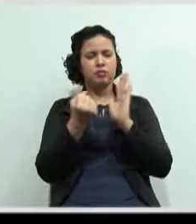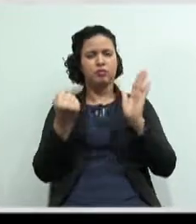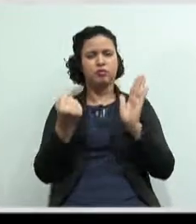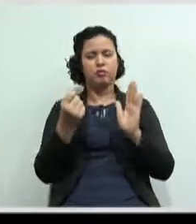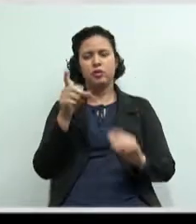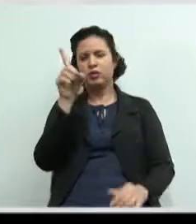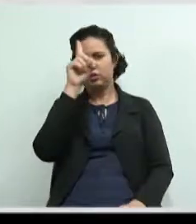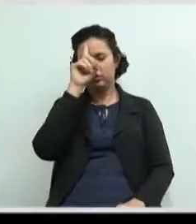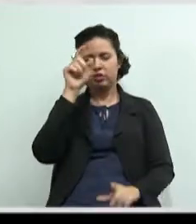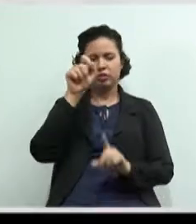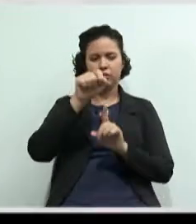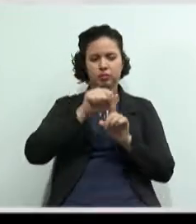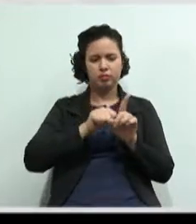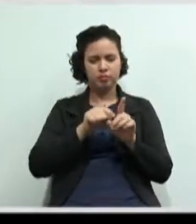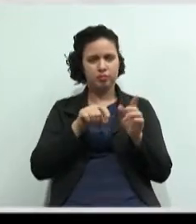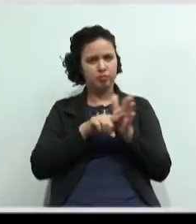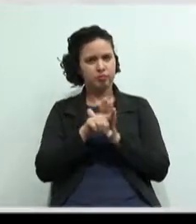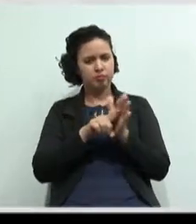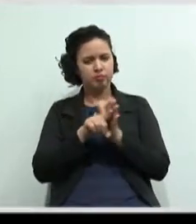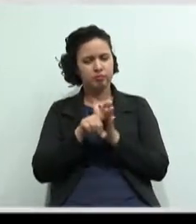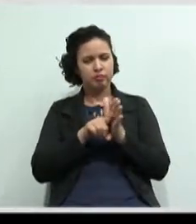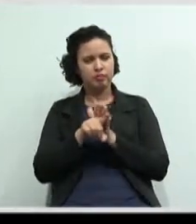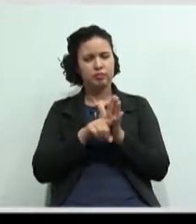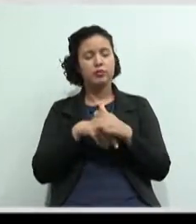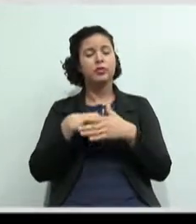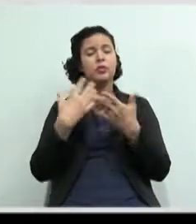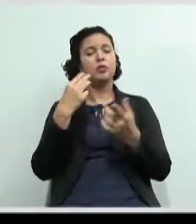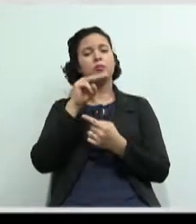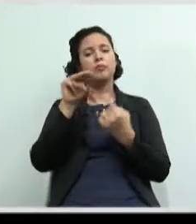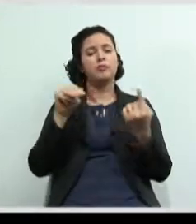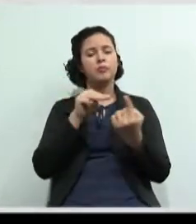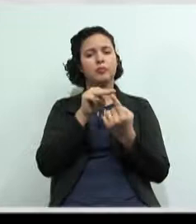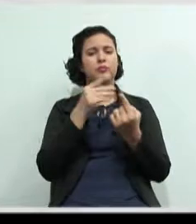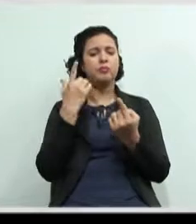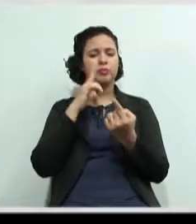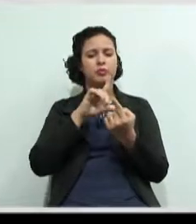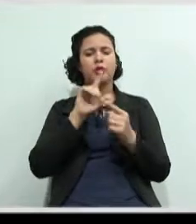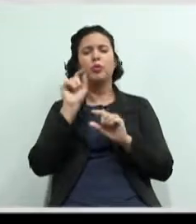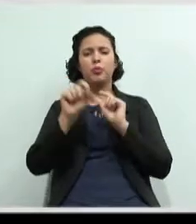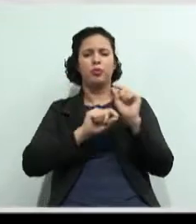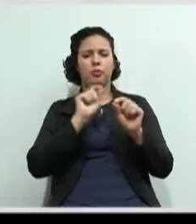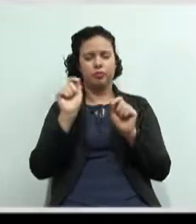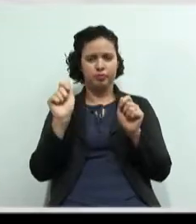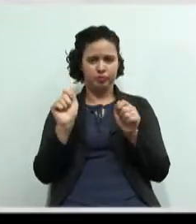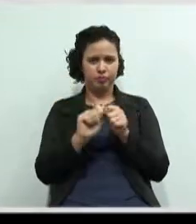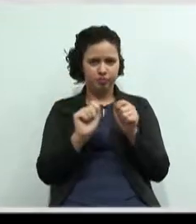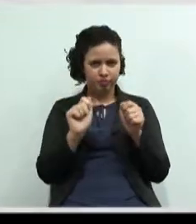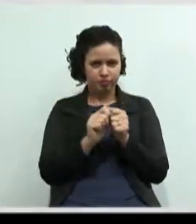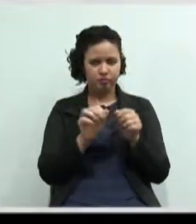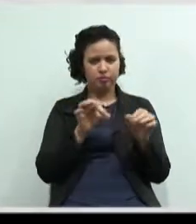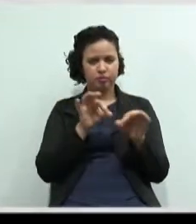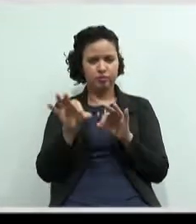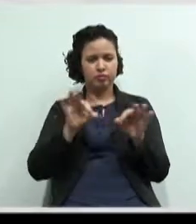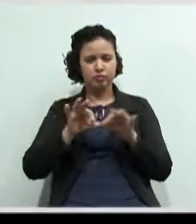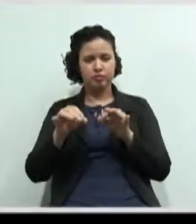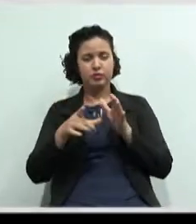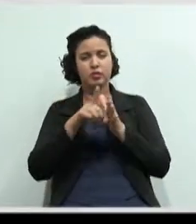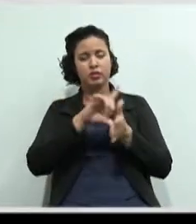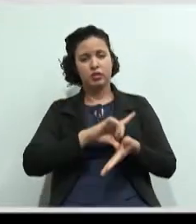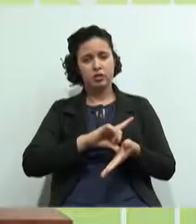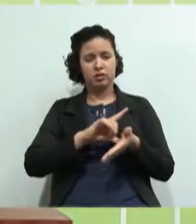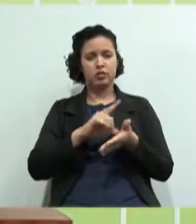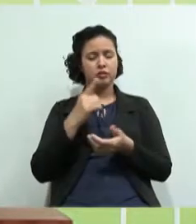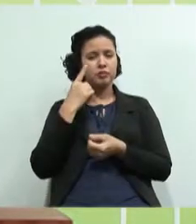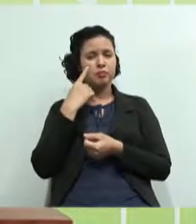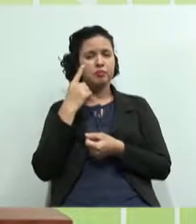avaliar quais metas foram alcançadas, tá? O que fazer com esse planejamento? Antes de nós irmos para